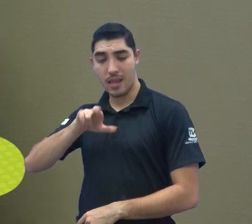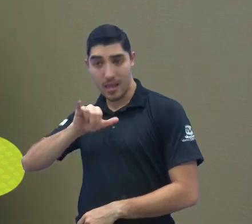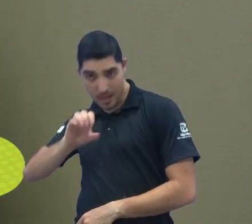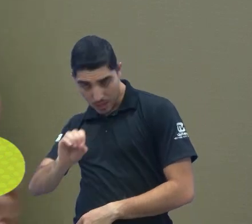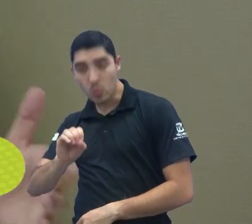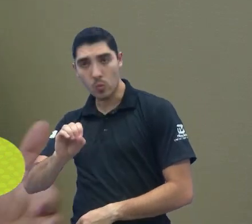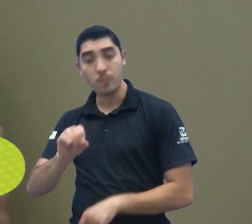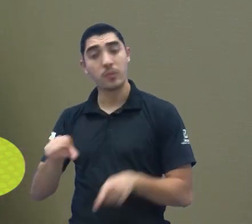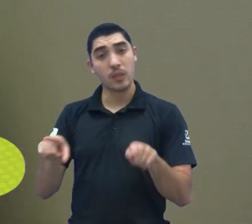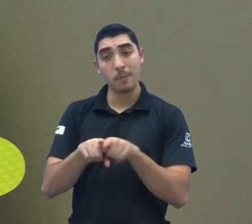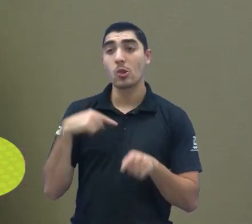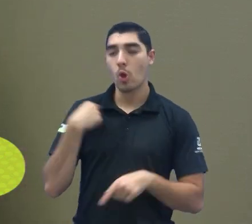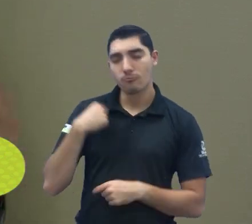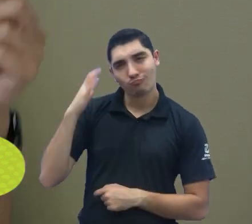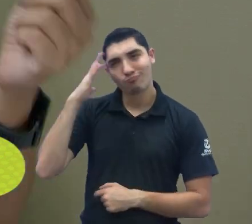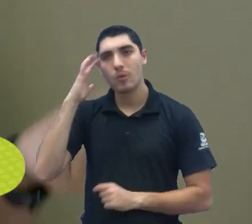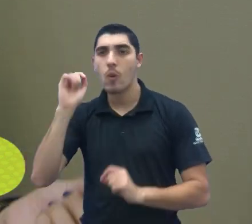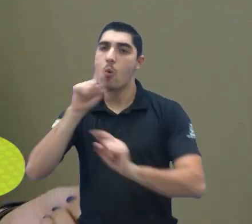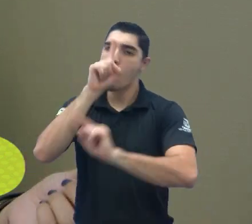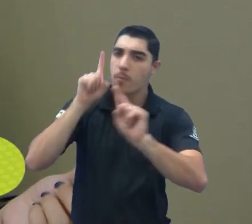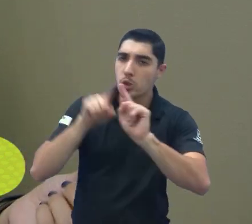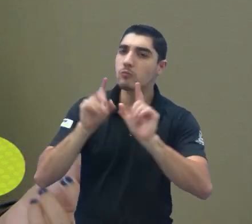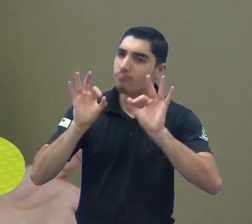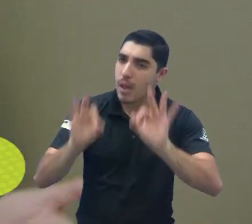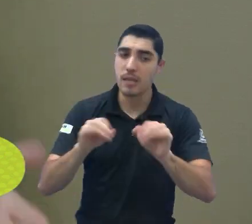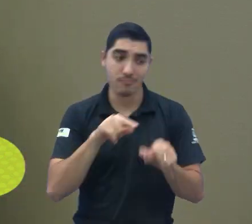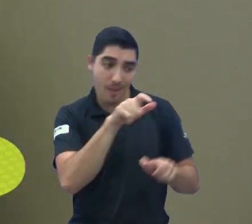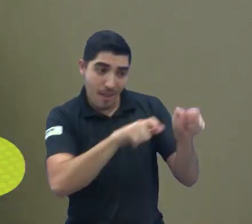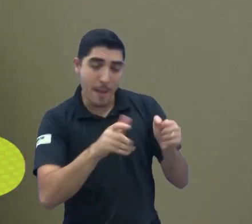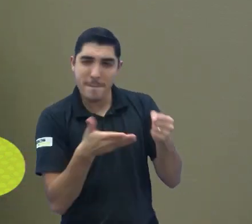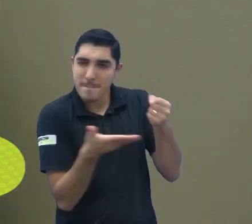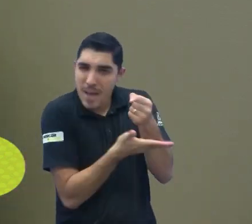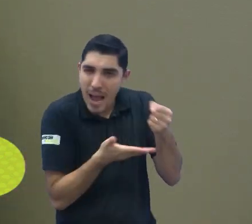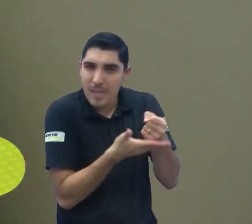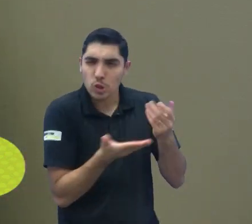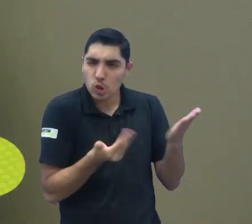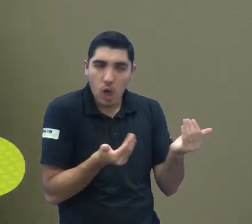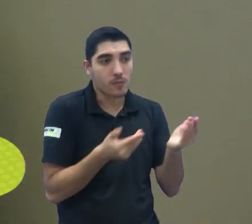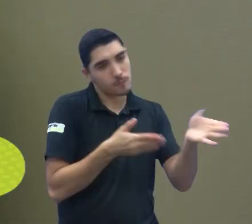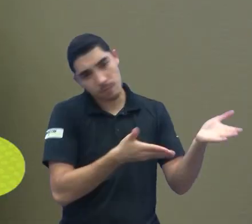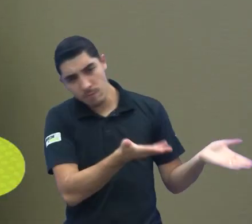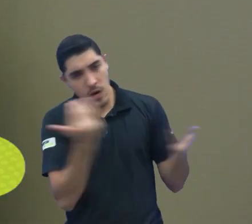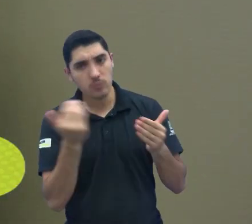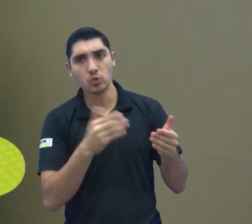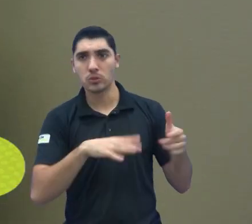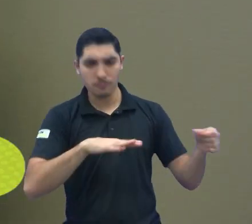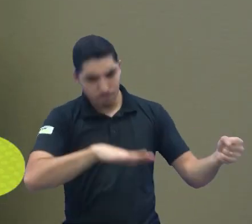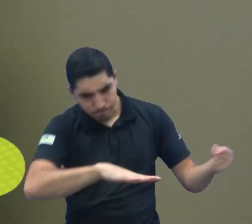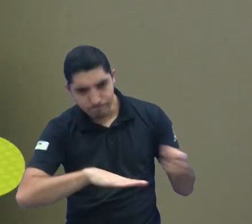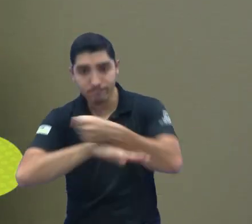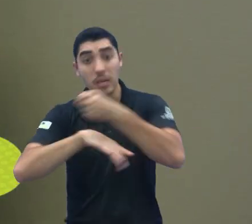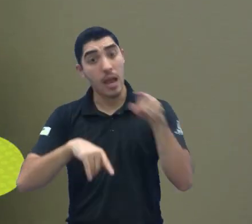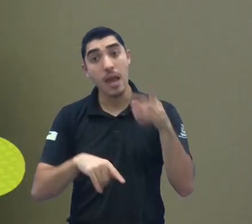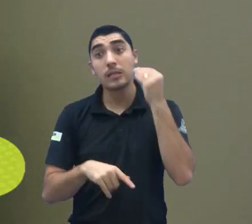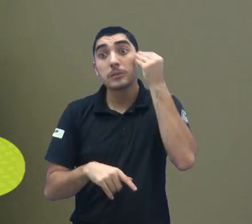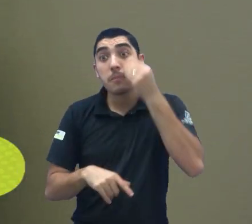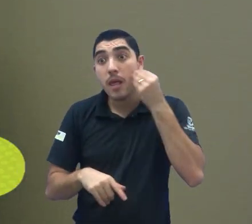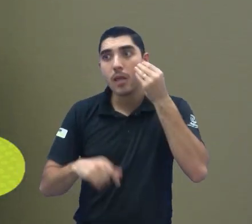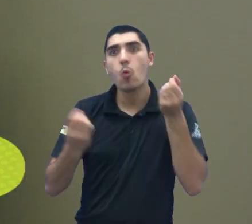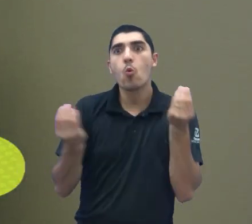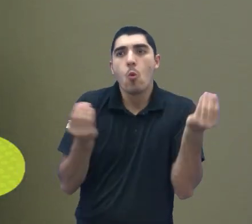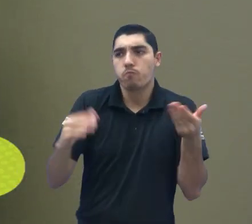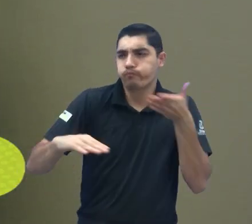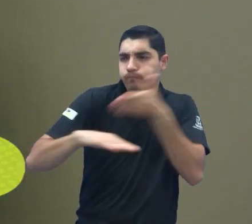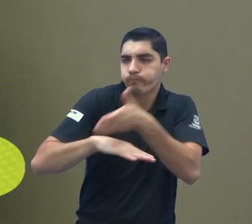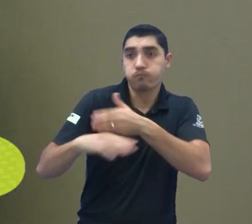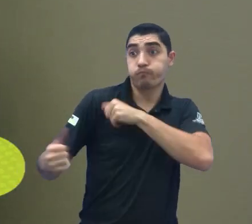base, mesmo que seja um treino, uma participação curta no jogo, mas viajar, participar, vivenciar o profissional do basquete brasileiro